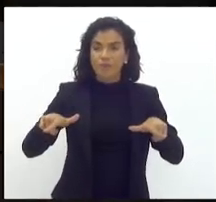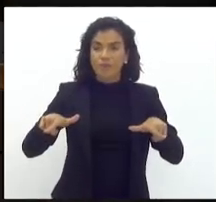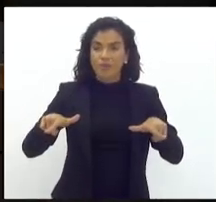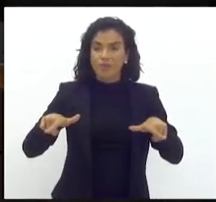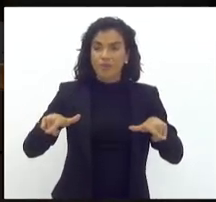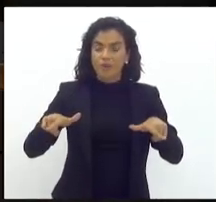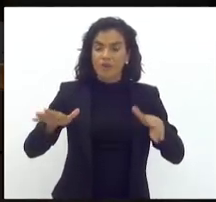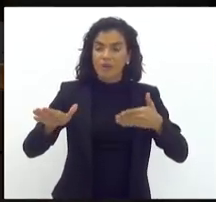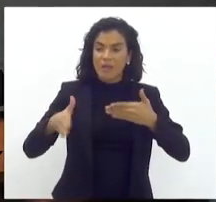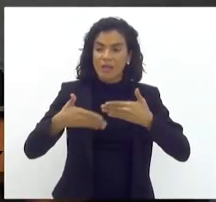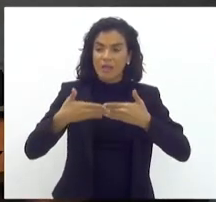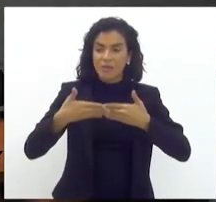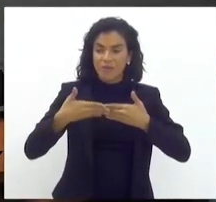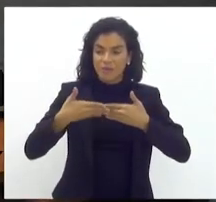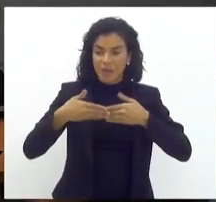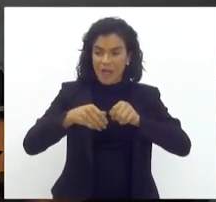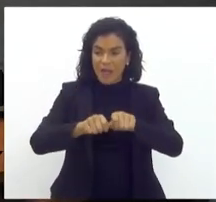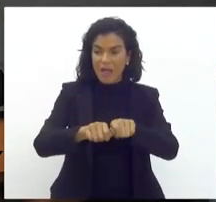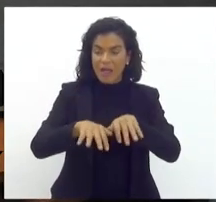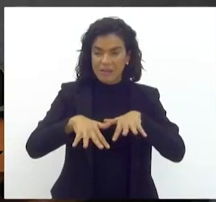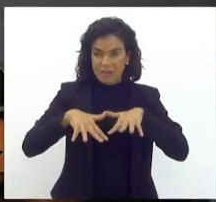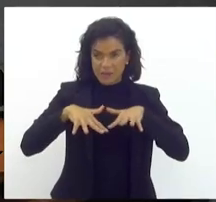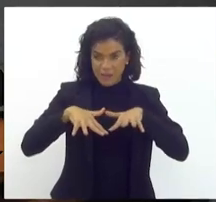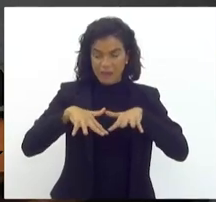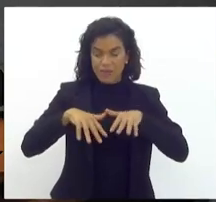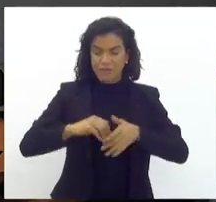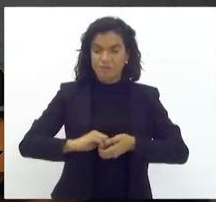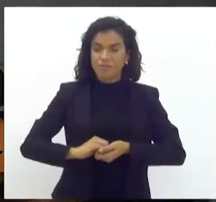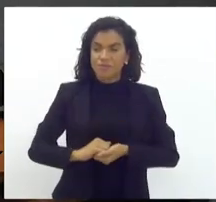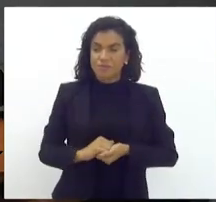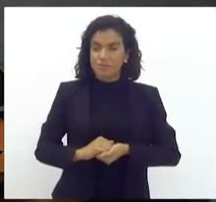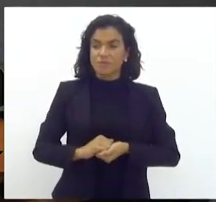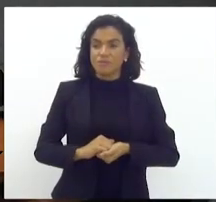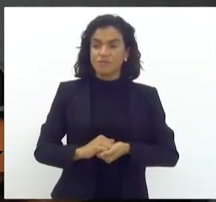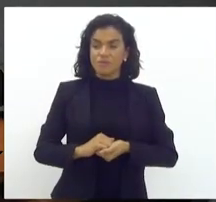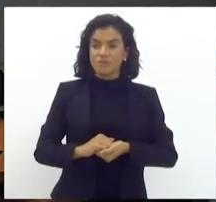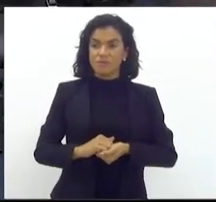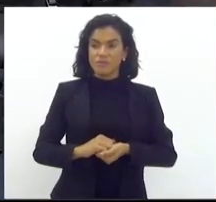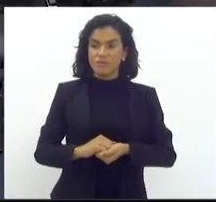damos por encerrada a sessão